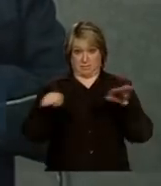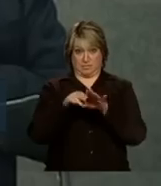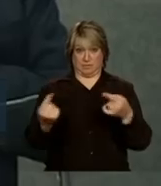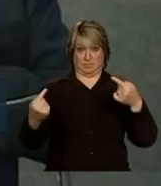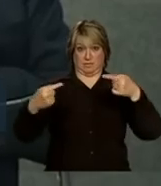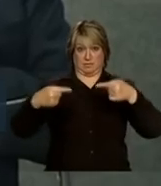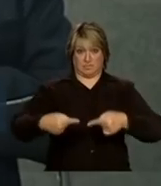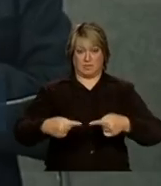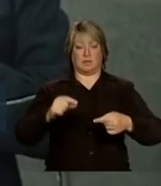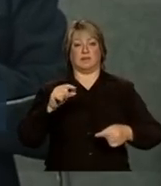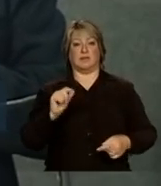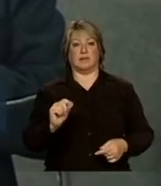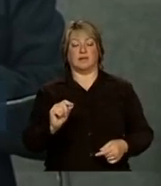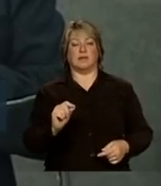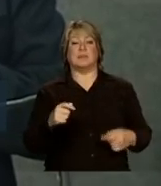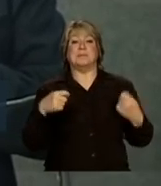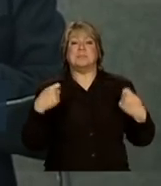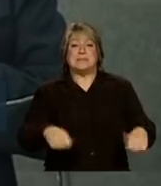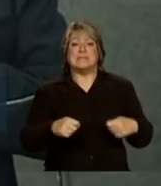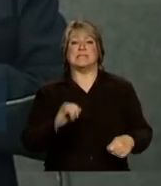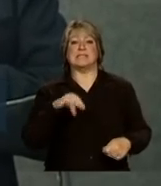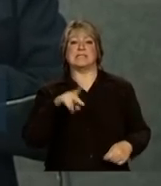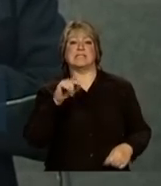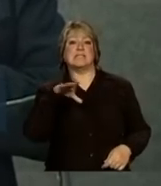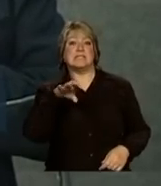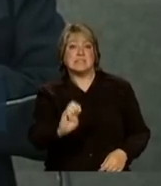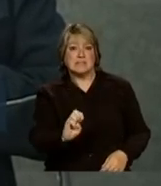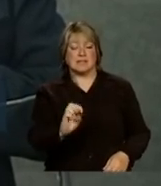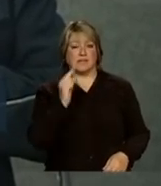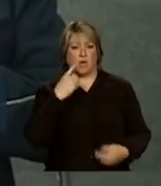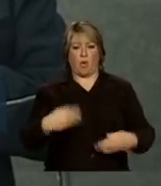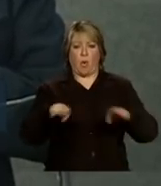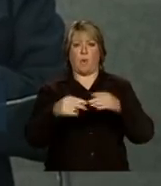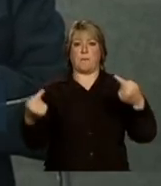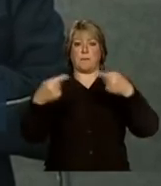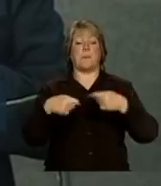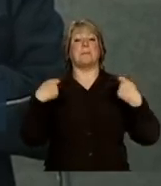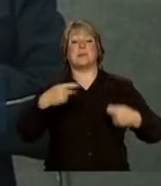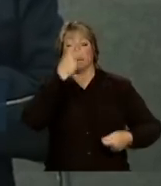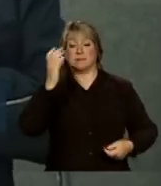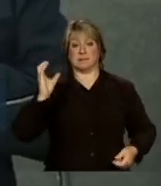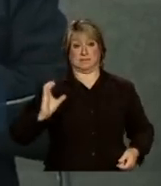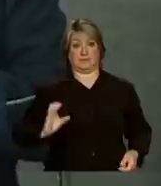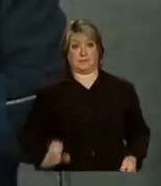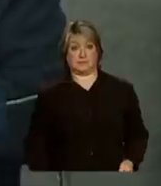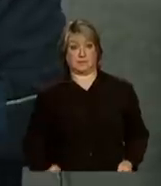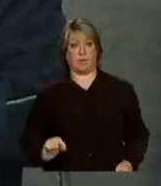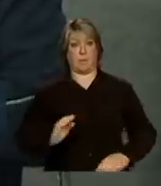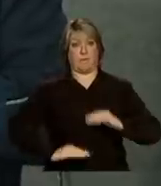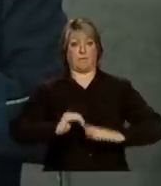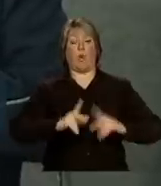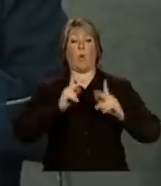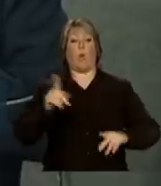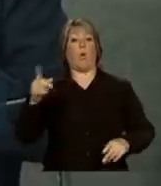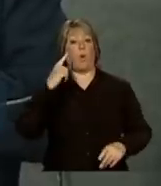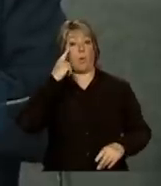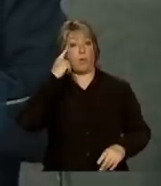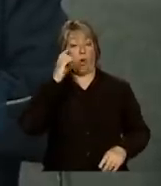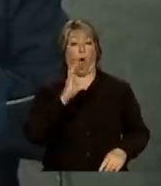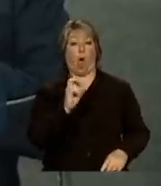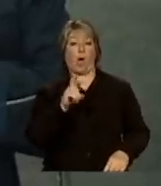que atingir país índices competitivos e educativos prec um cidadão profissional igual a Coreia do